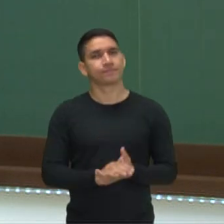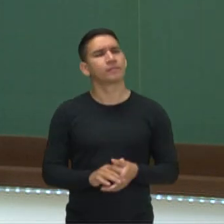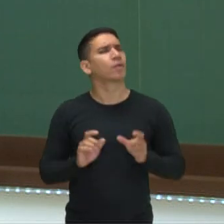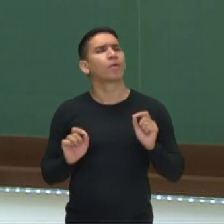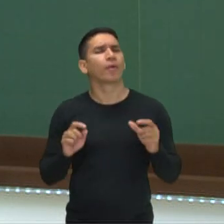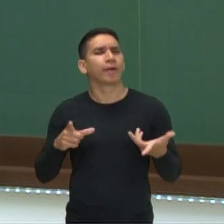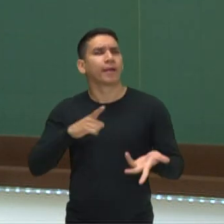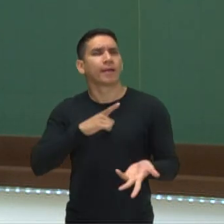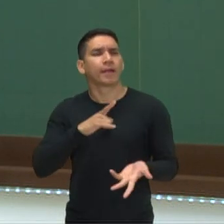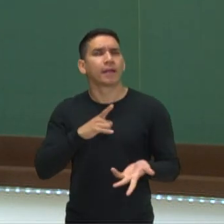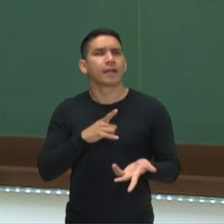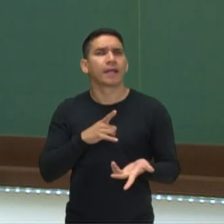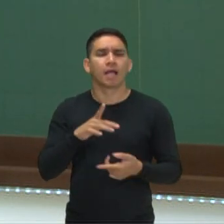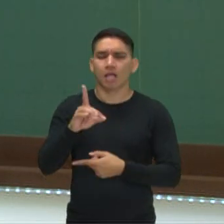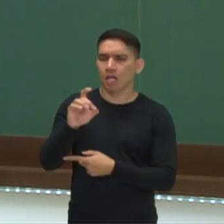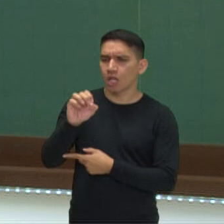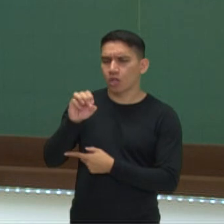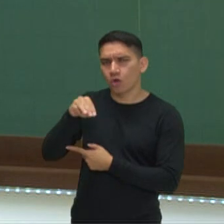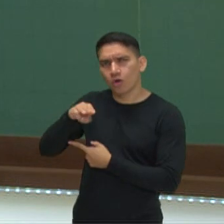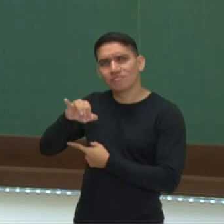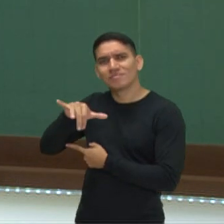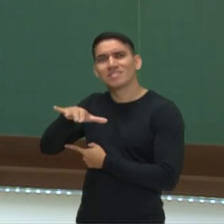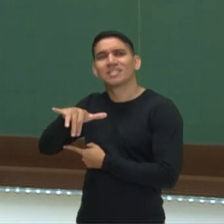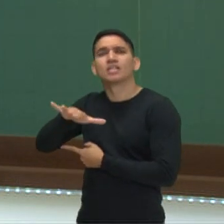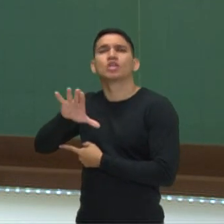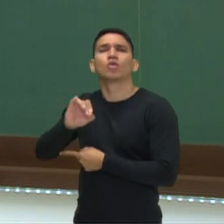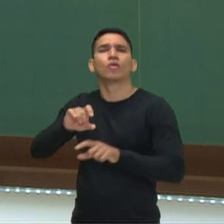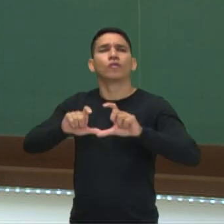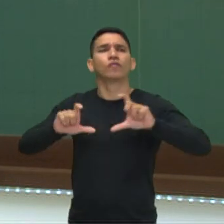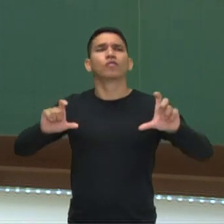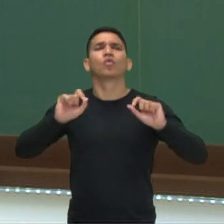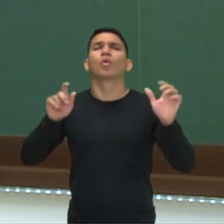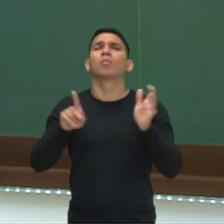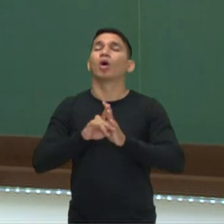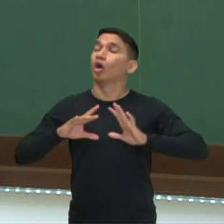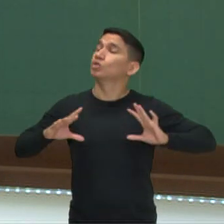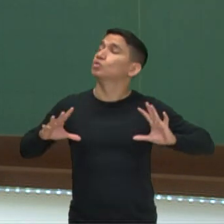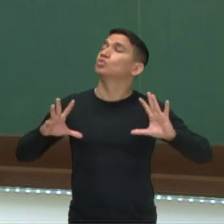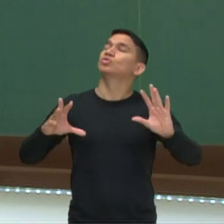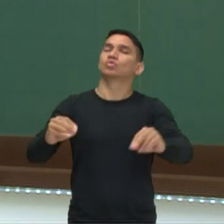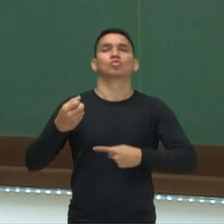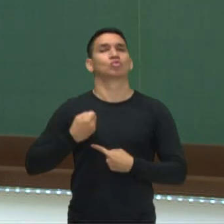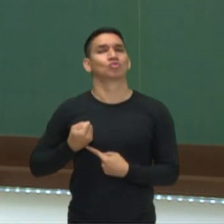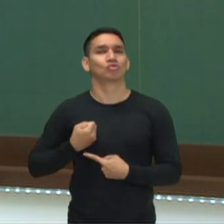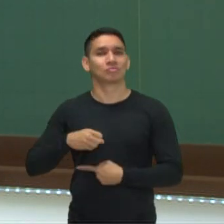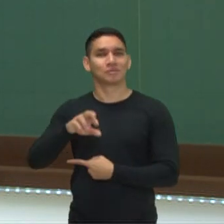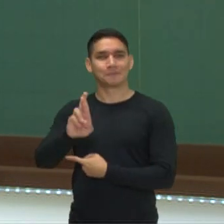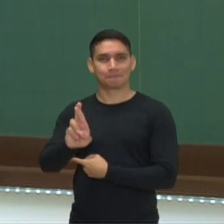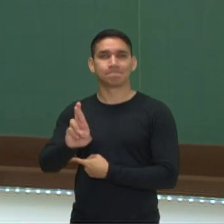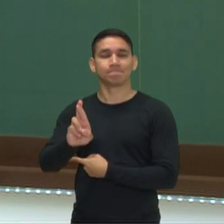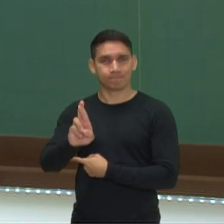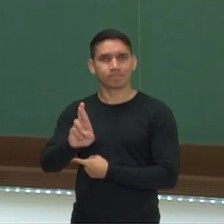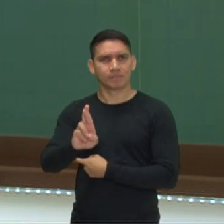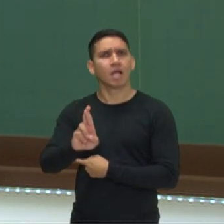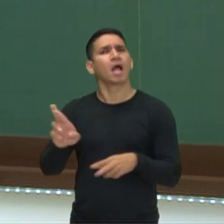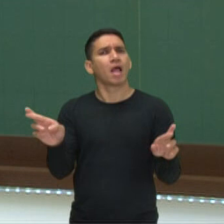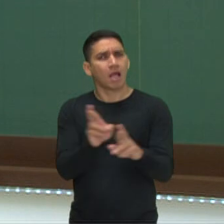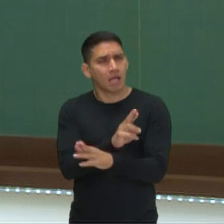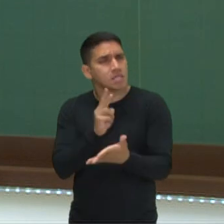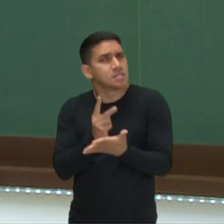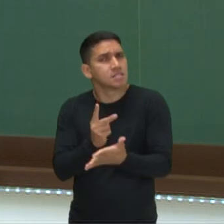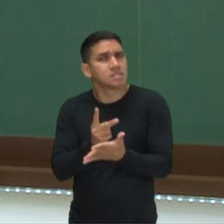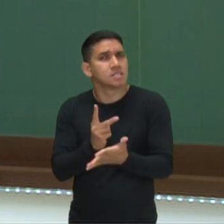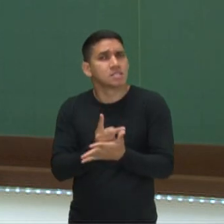pessoal, domínio da função. Domínio da função são todos os números reais. A gente sempre relaciona o domínio